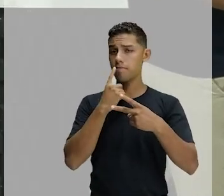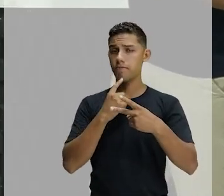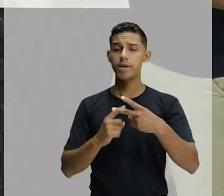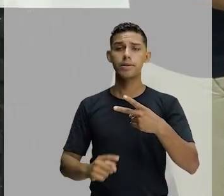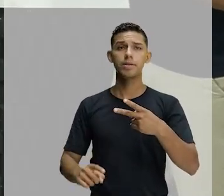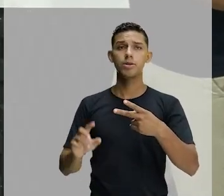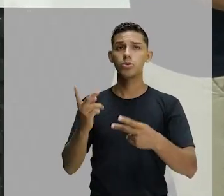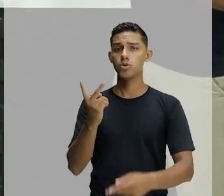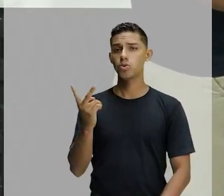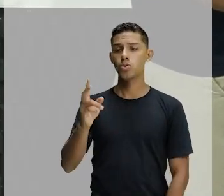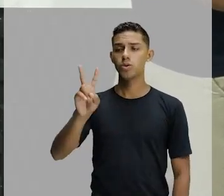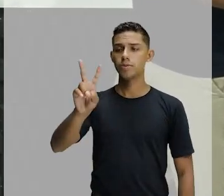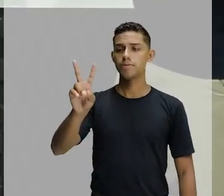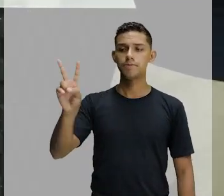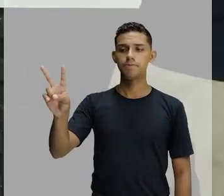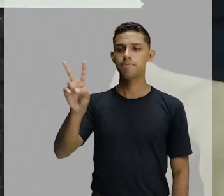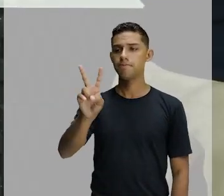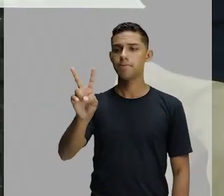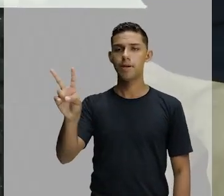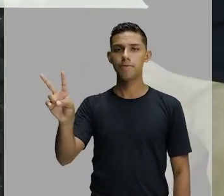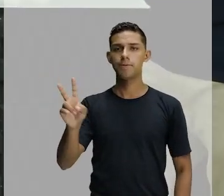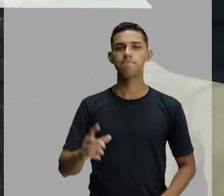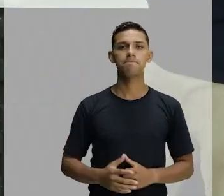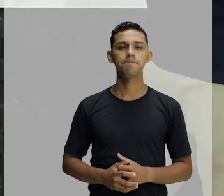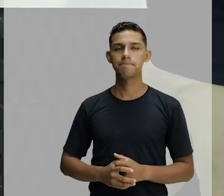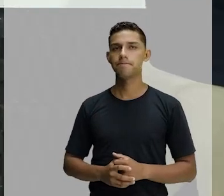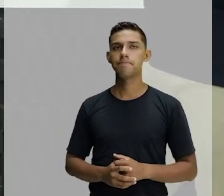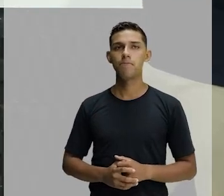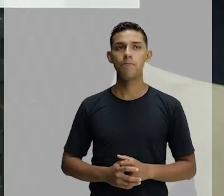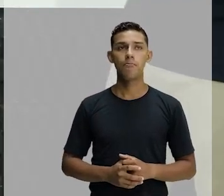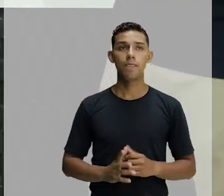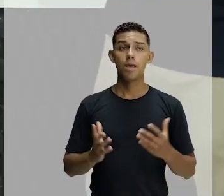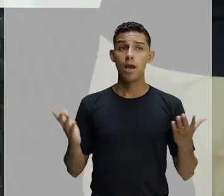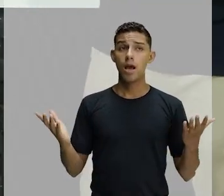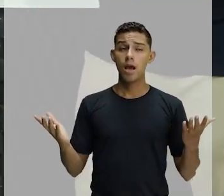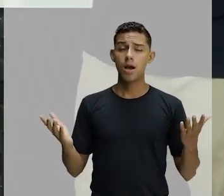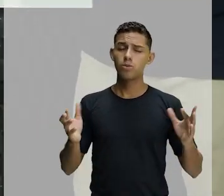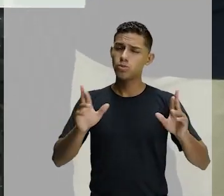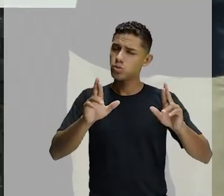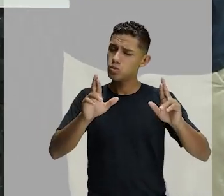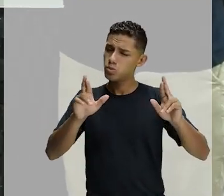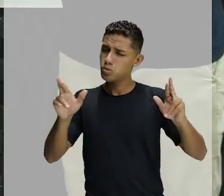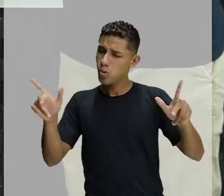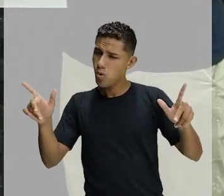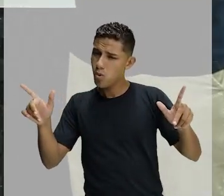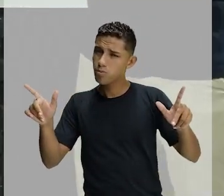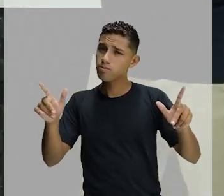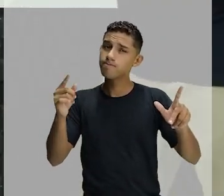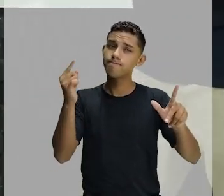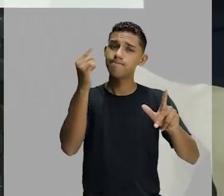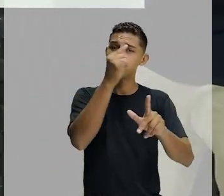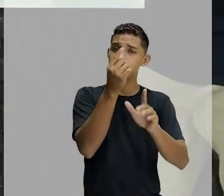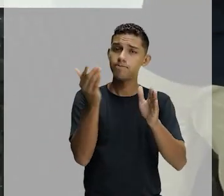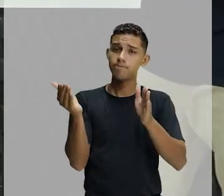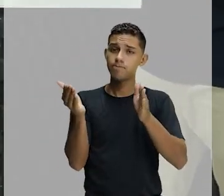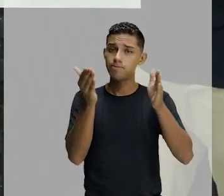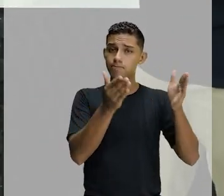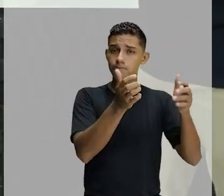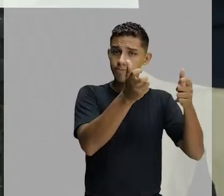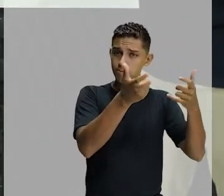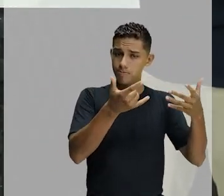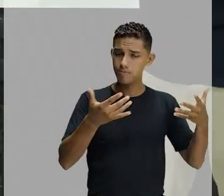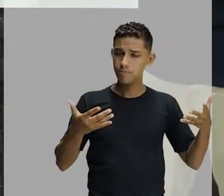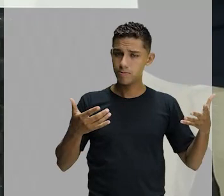vermelha seria o VV, certo? Só que aqui é um pouco diferente do que acontece com